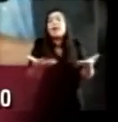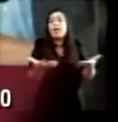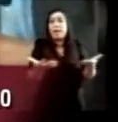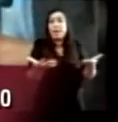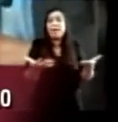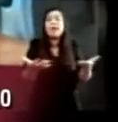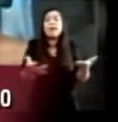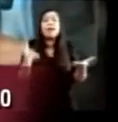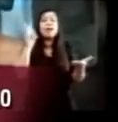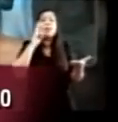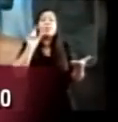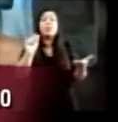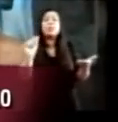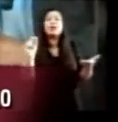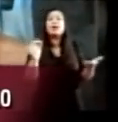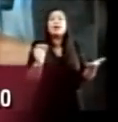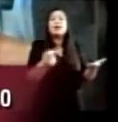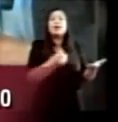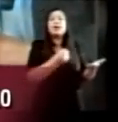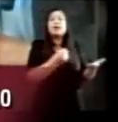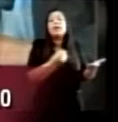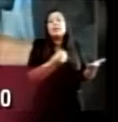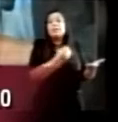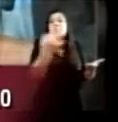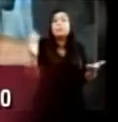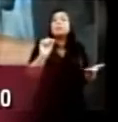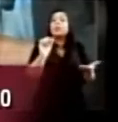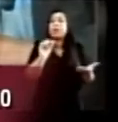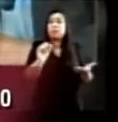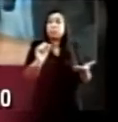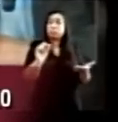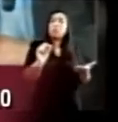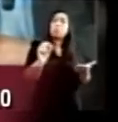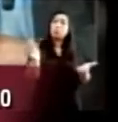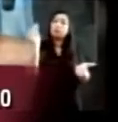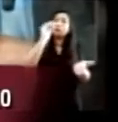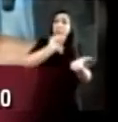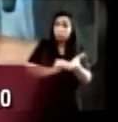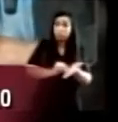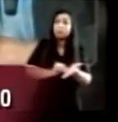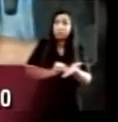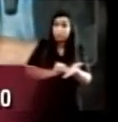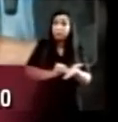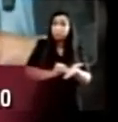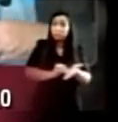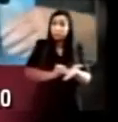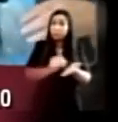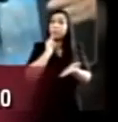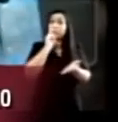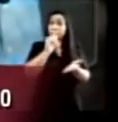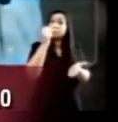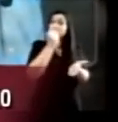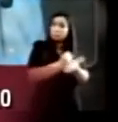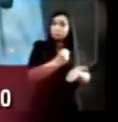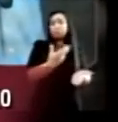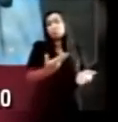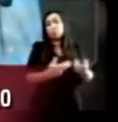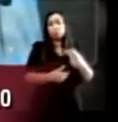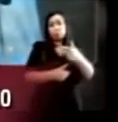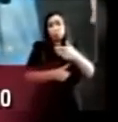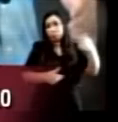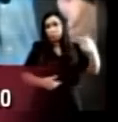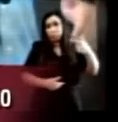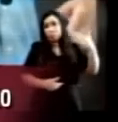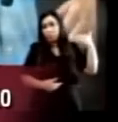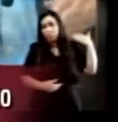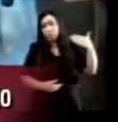e lembrar que esses casos são por notificação, ou seja, quando ele foi notificado. Então, ele pode ser de 2